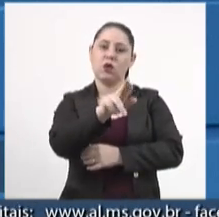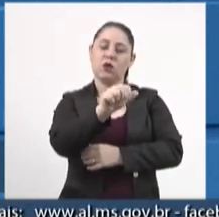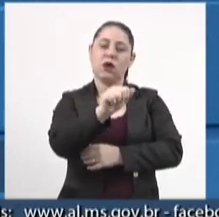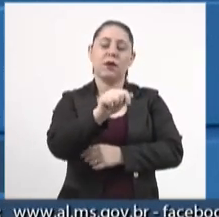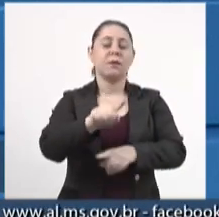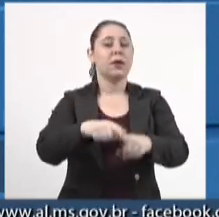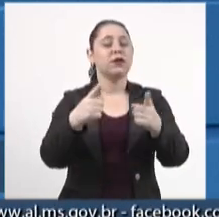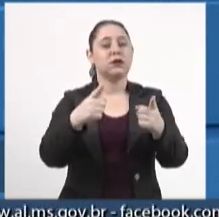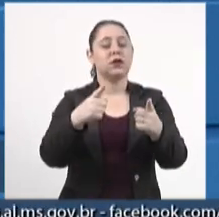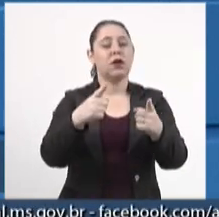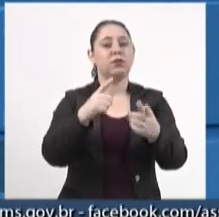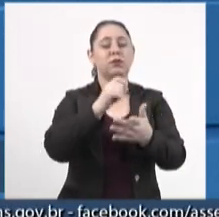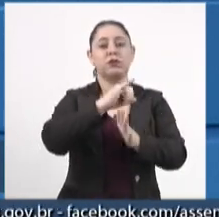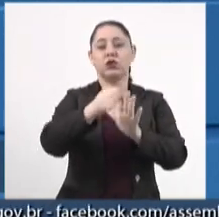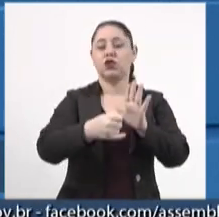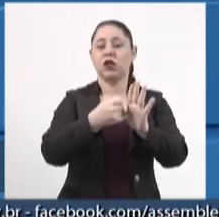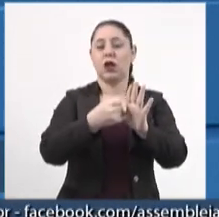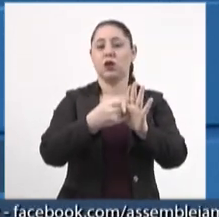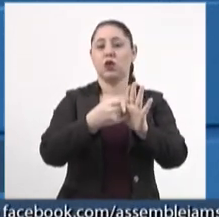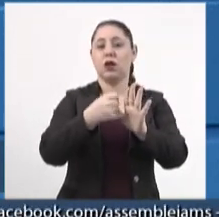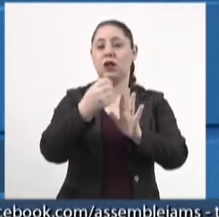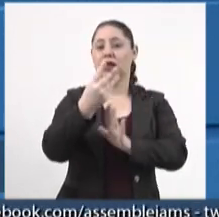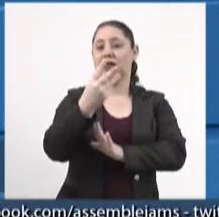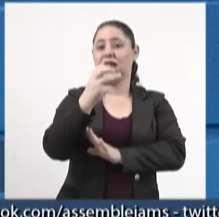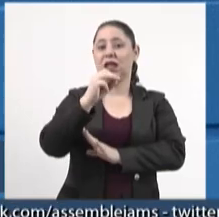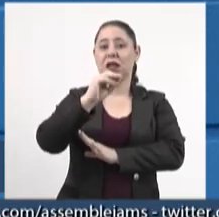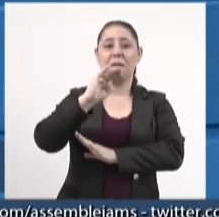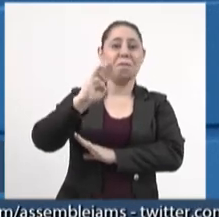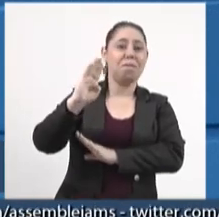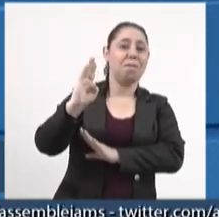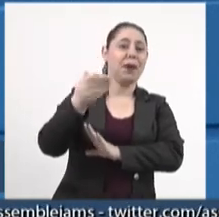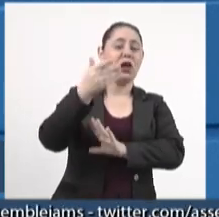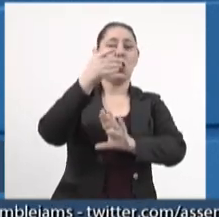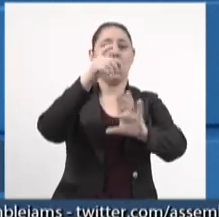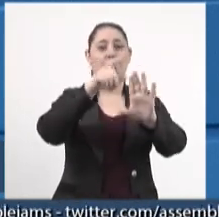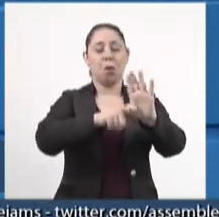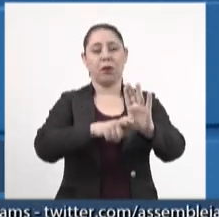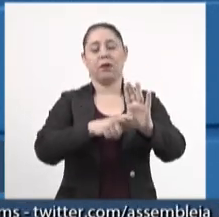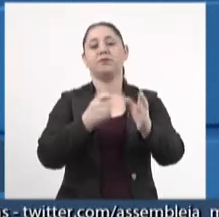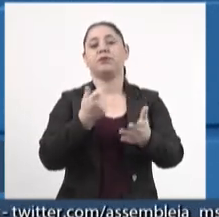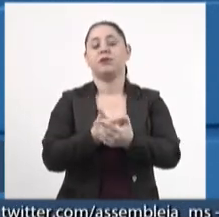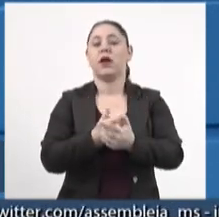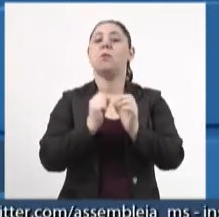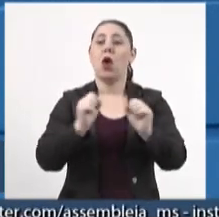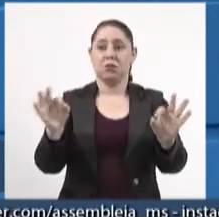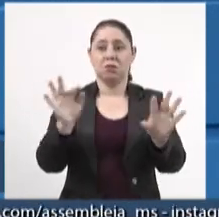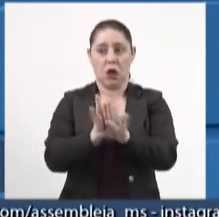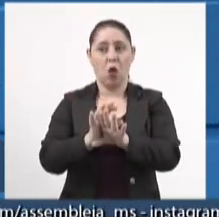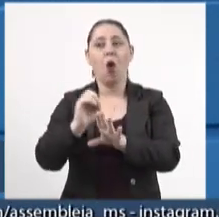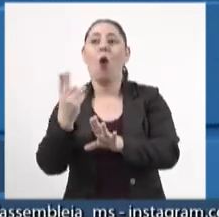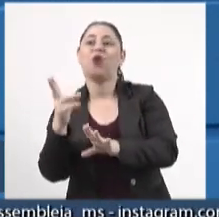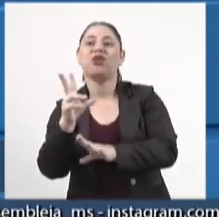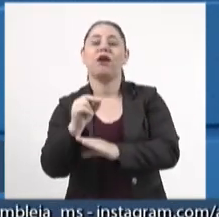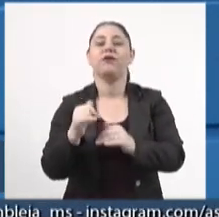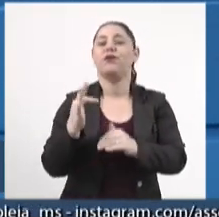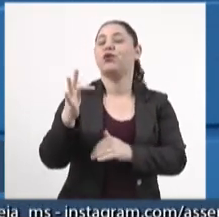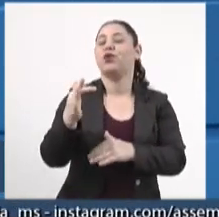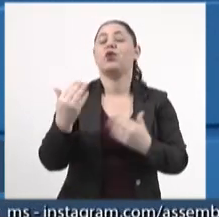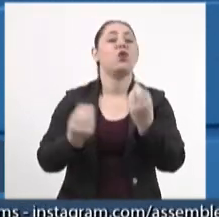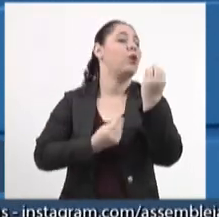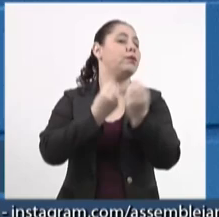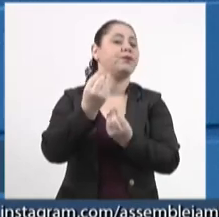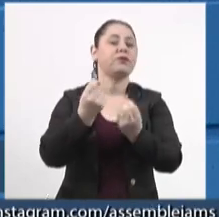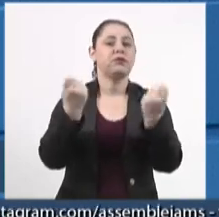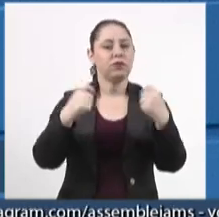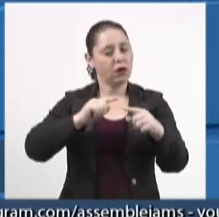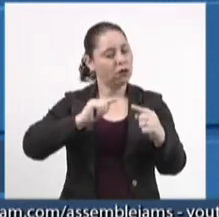custa 30 bilhões de reais, que pode ser ou não que esteja pronto. Então, vamos ser pragmáticos, vamos ser objetivos